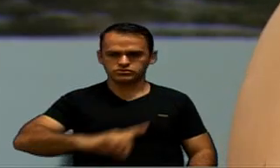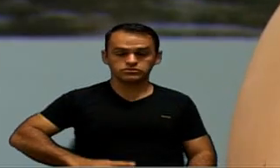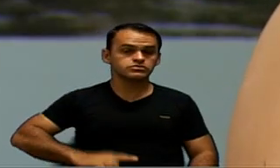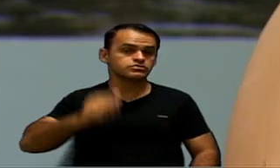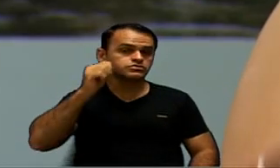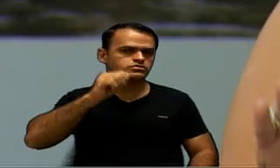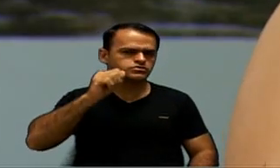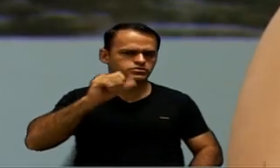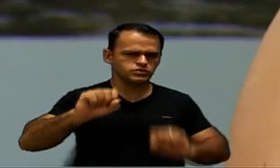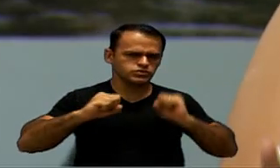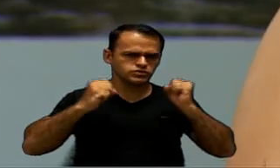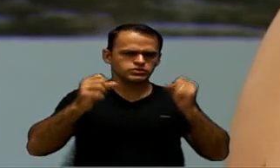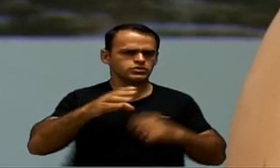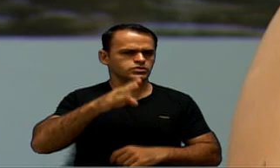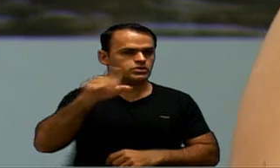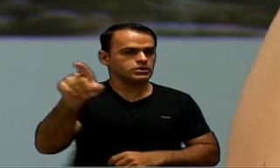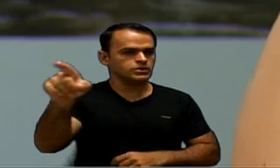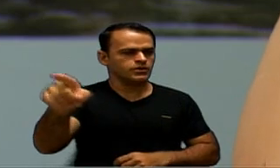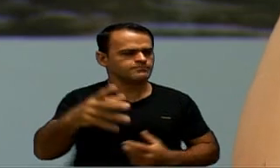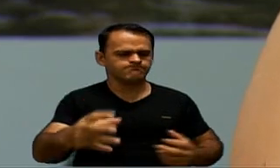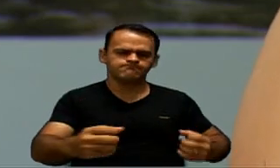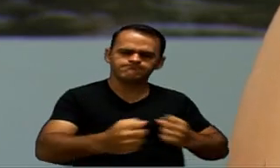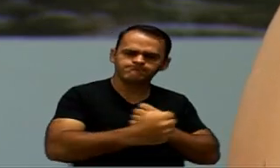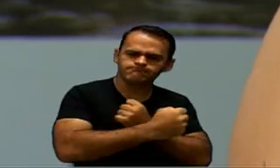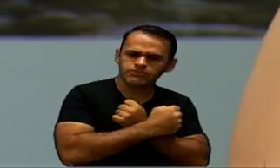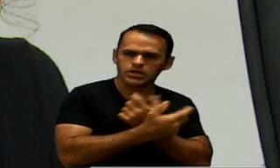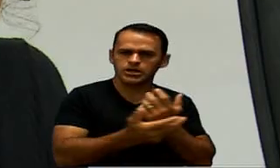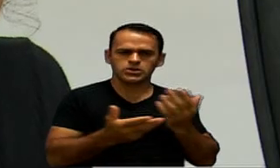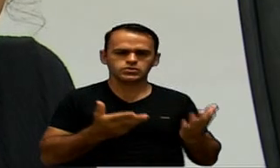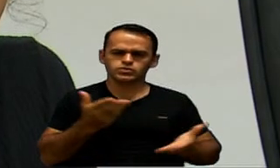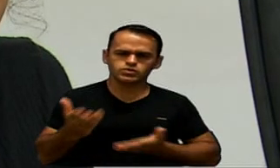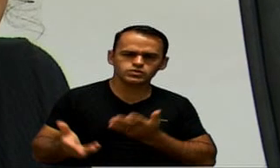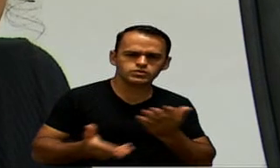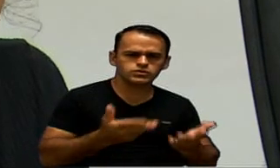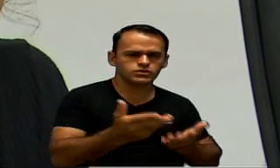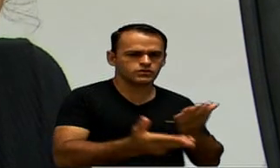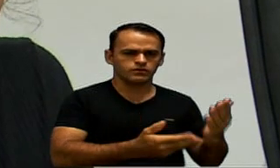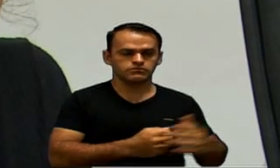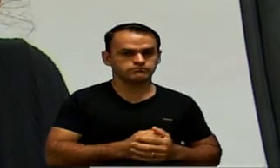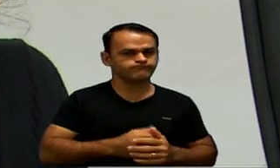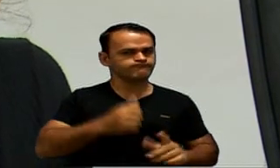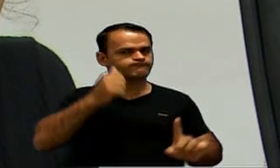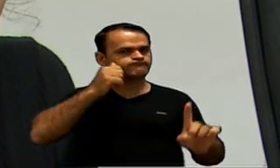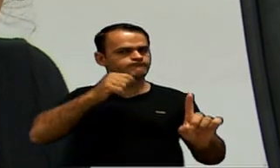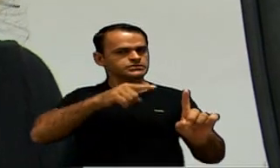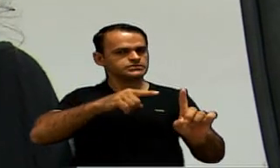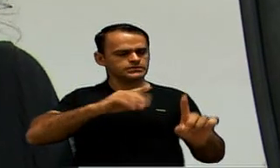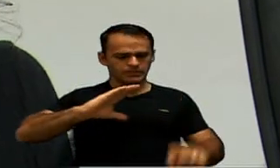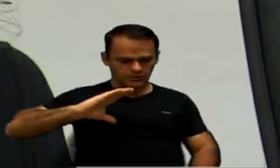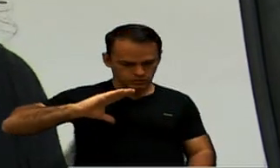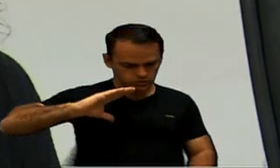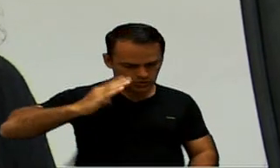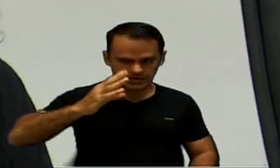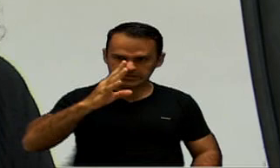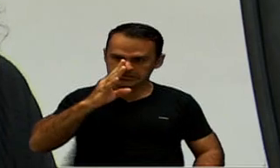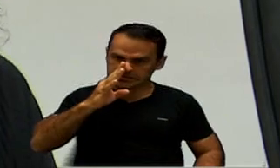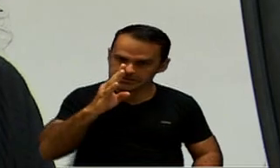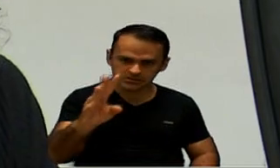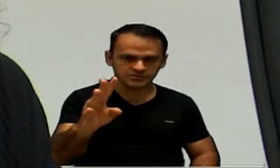pelo menos ela seja acolhida com dignidade. Porque para ela tomar coragem de denunciar o agressor,